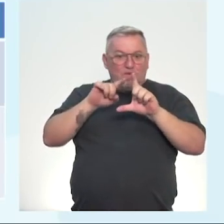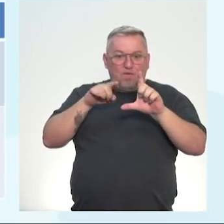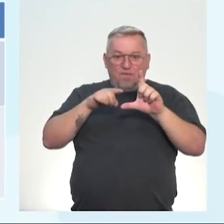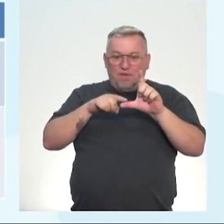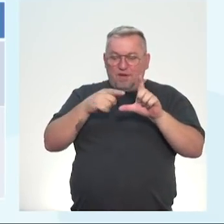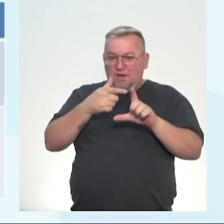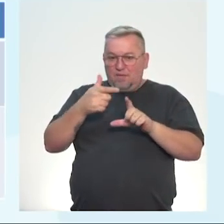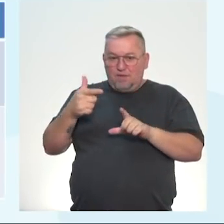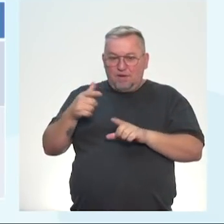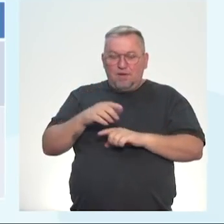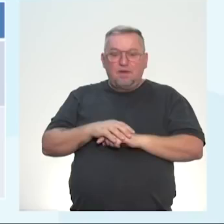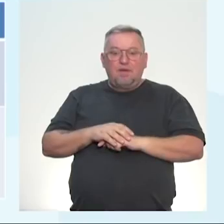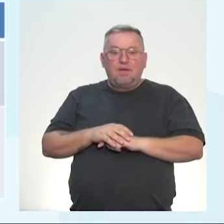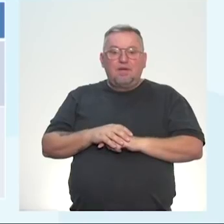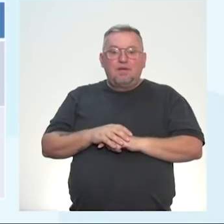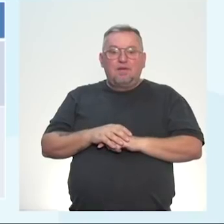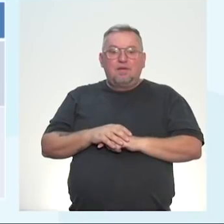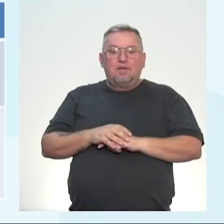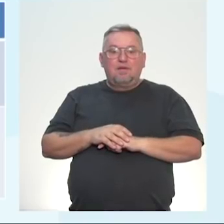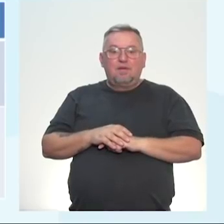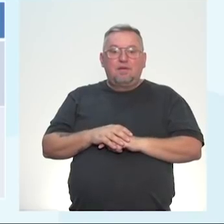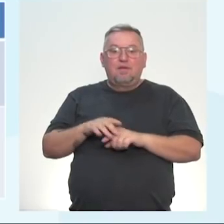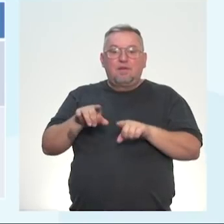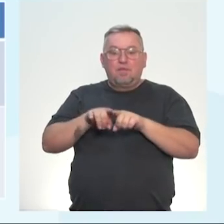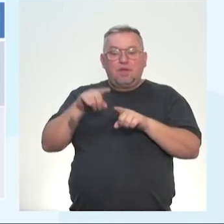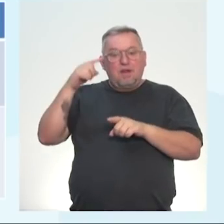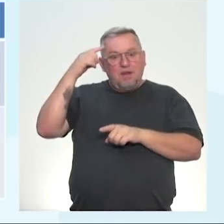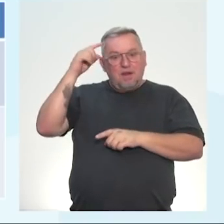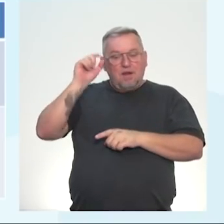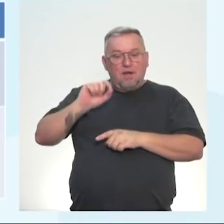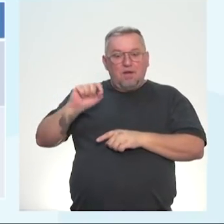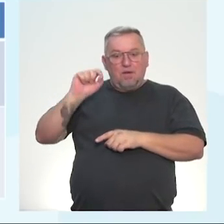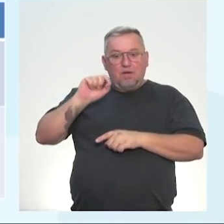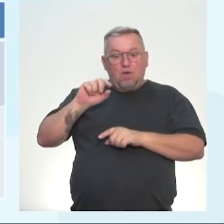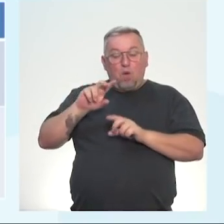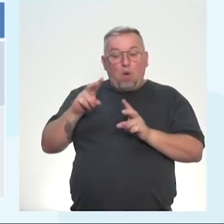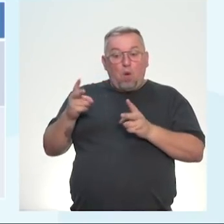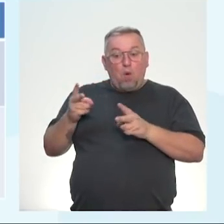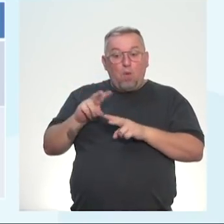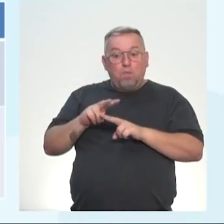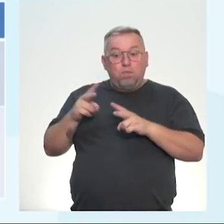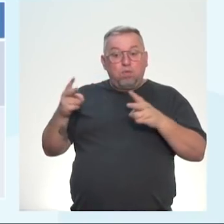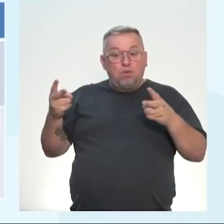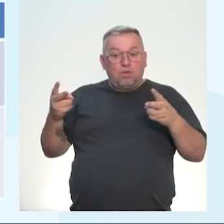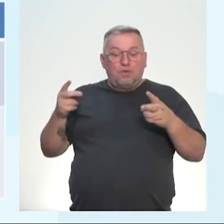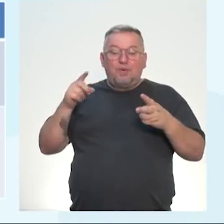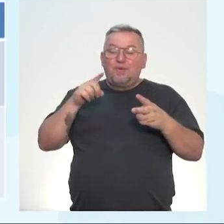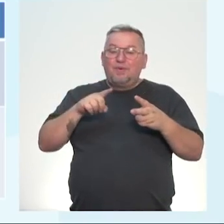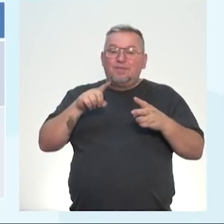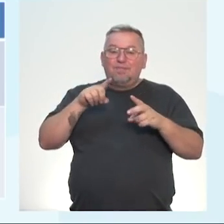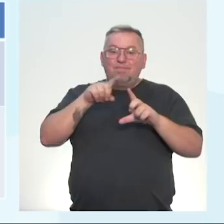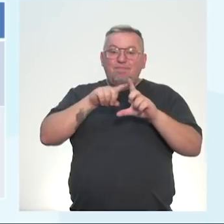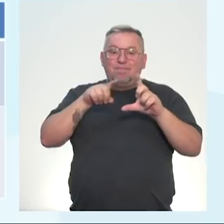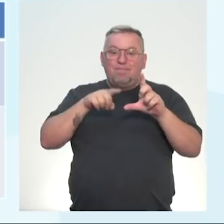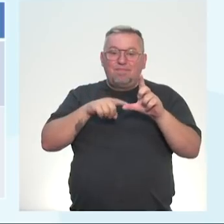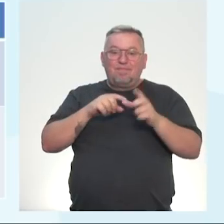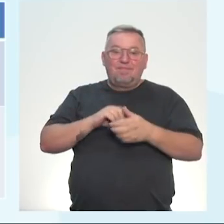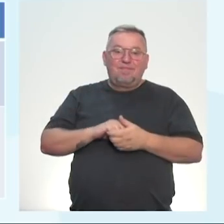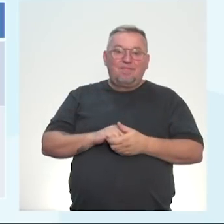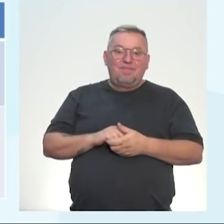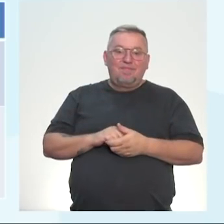ó. Então, ele tem ângulos paralelos. A ideia dele é ângulos opostos. Então, esse ângulo é igual a esse daqui de